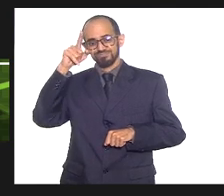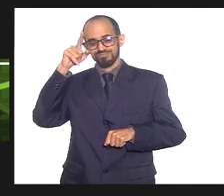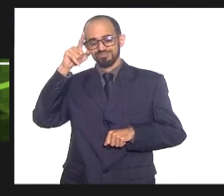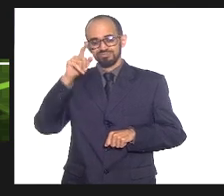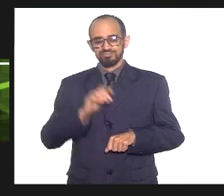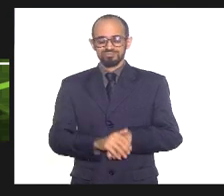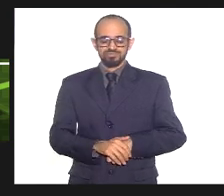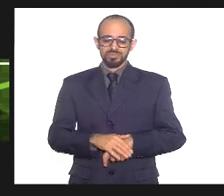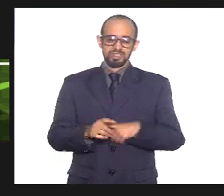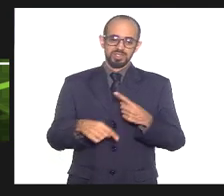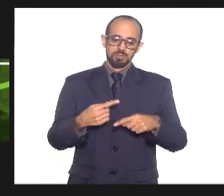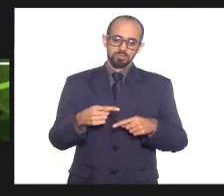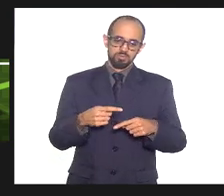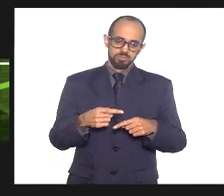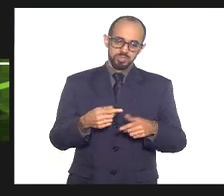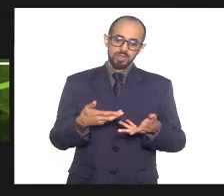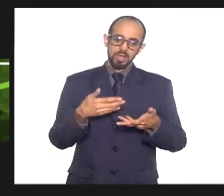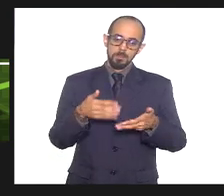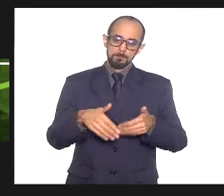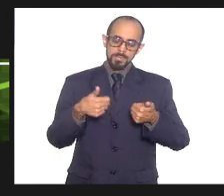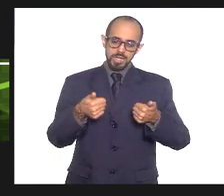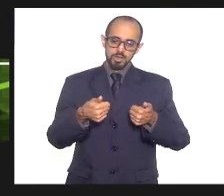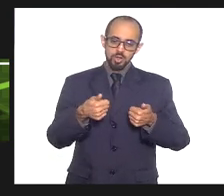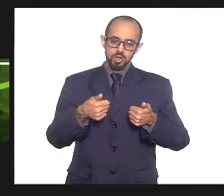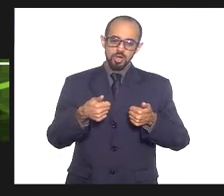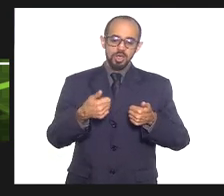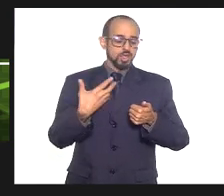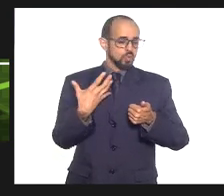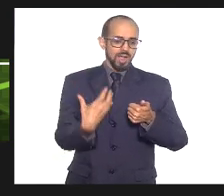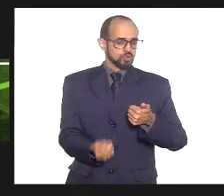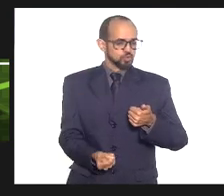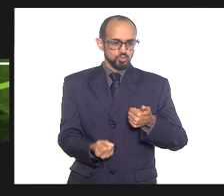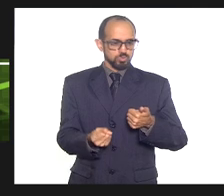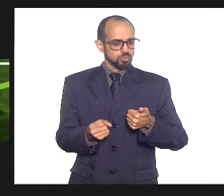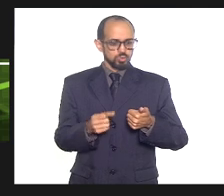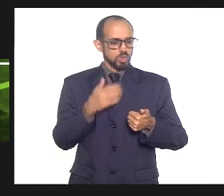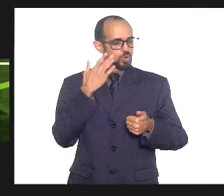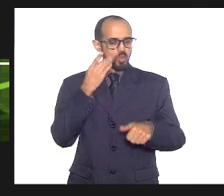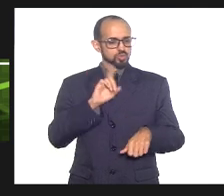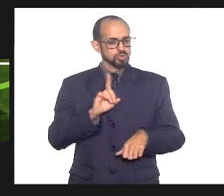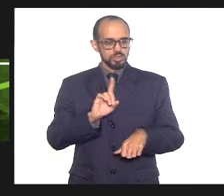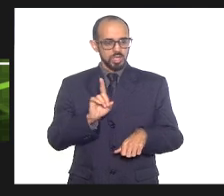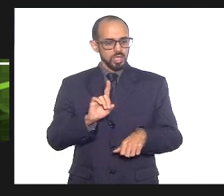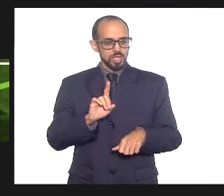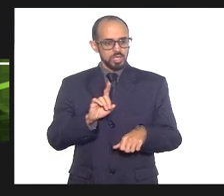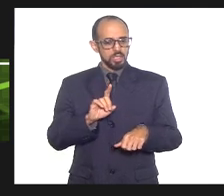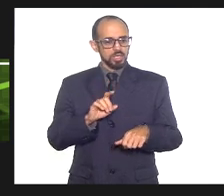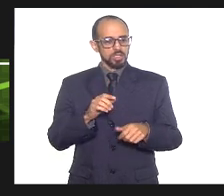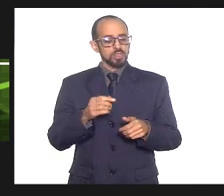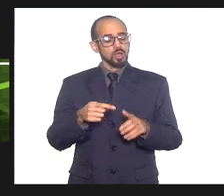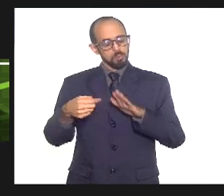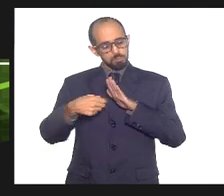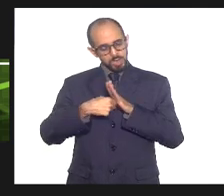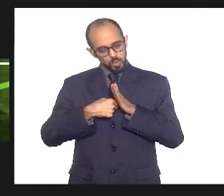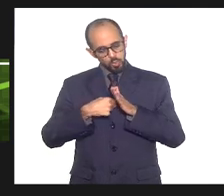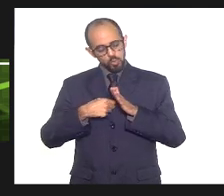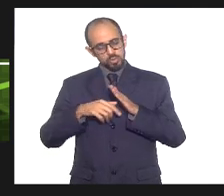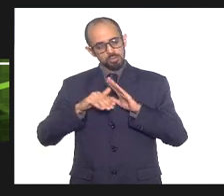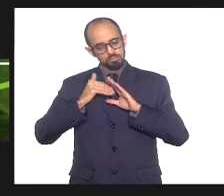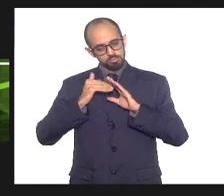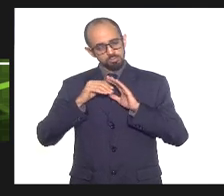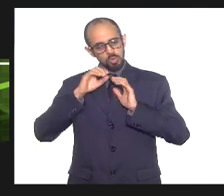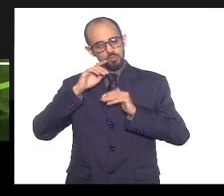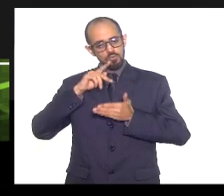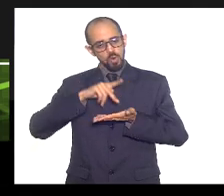tolice enorme, então eu prefiro assumir que não conheço a área técnica e gostaria de receber o questionamento e nós vamos responder com o maior